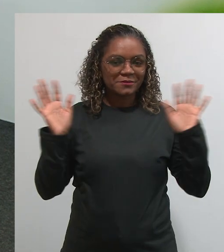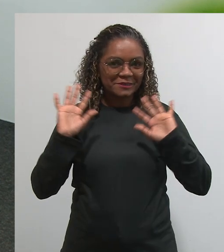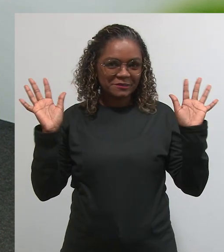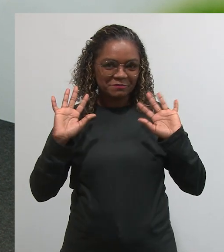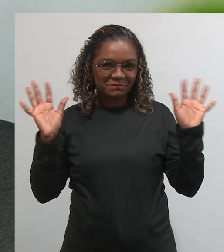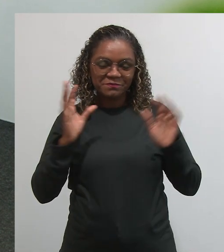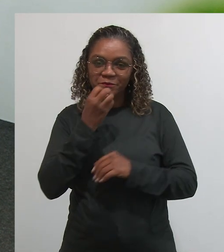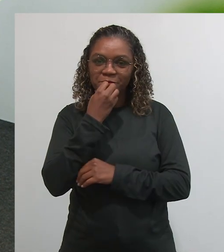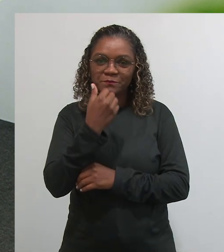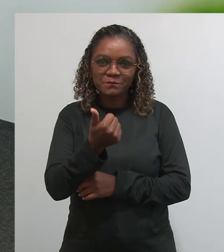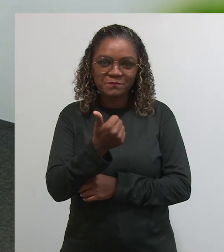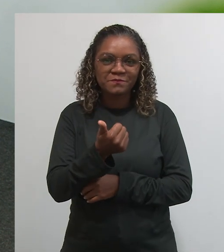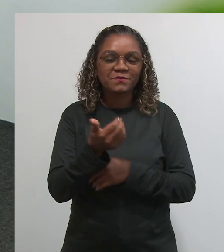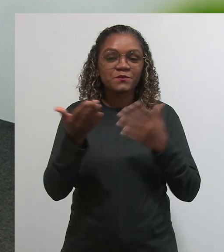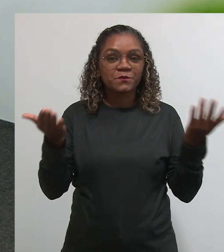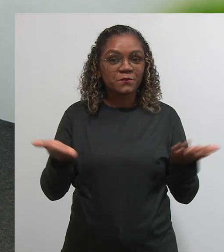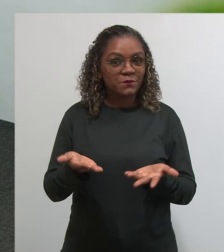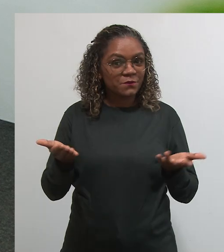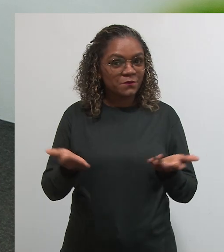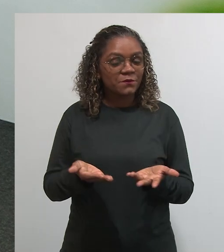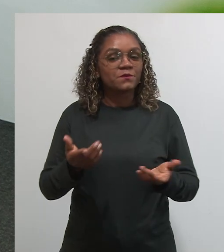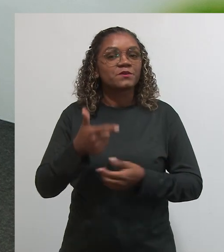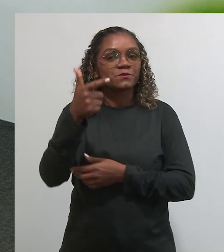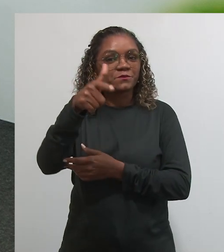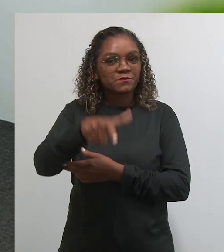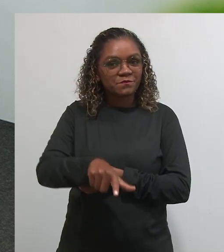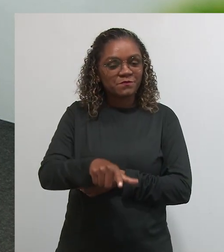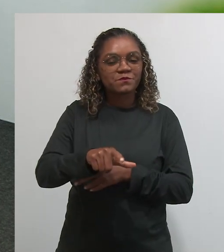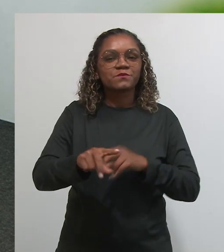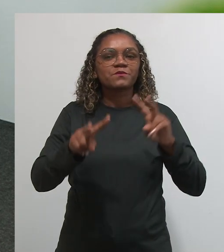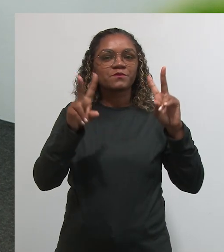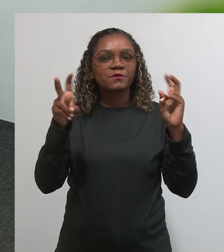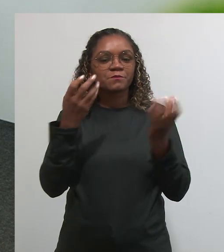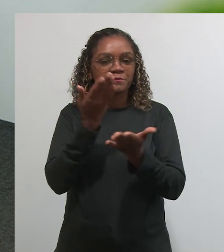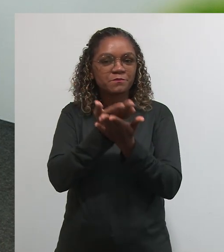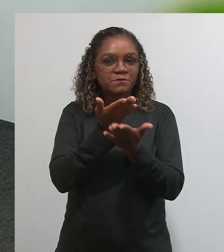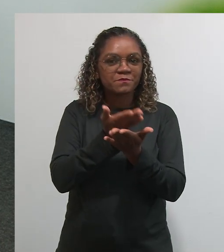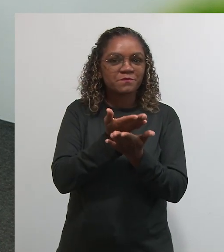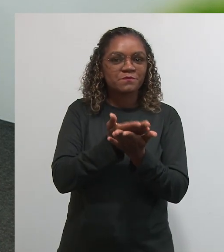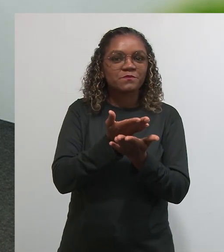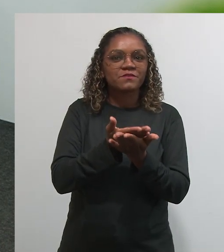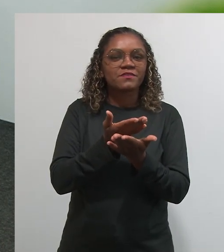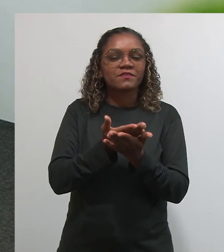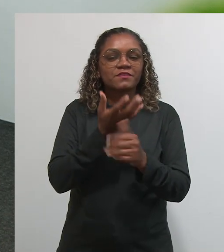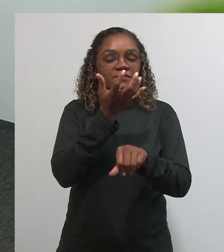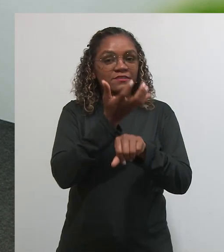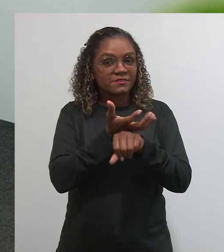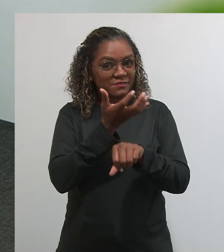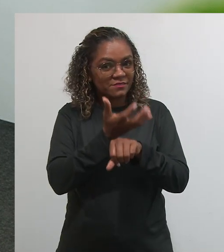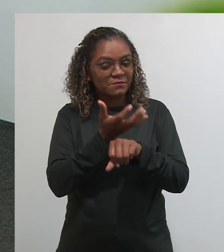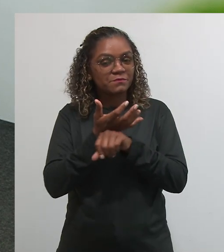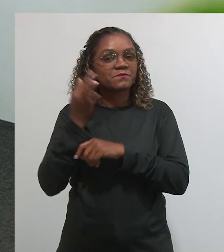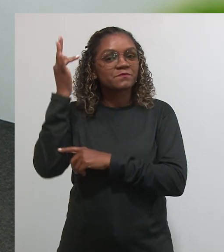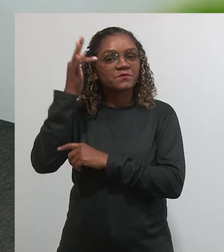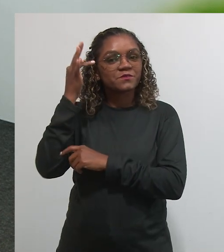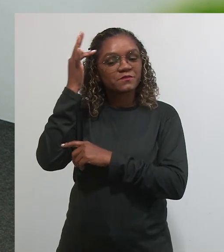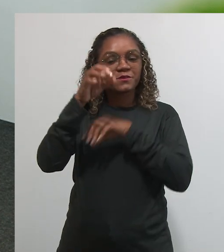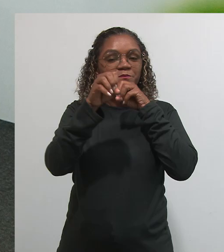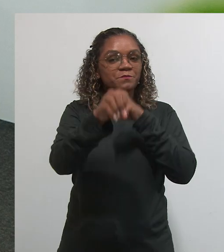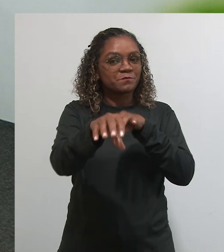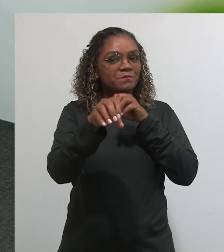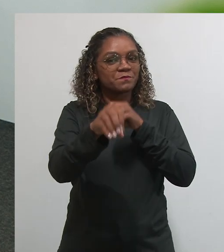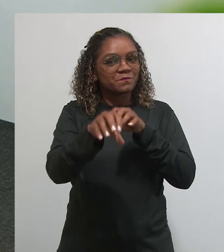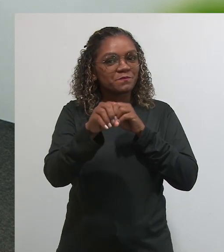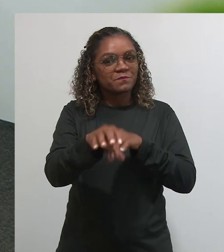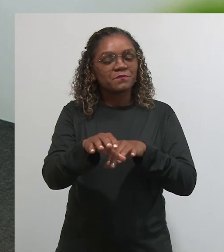Olá, aluno, tudo bem? Estamos aqui para mais um episódio, mais uma aula da nossa disciplina de Filosofia da